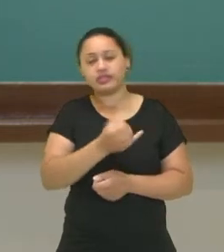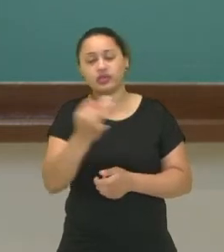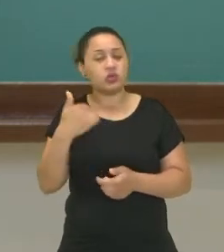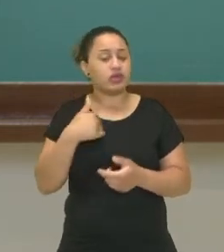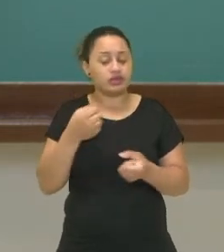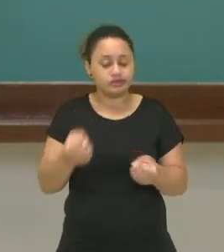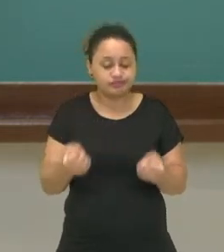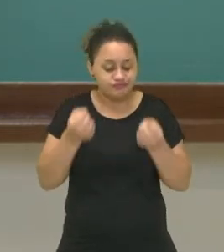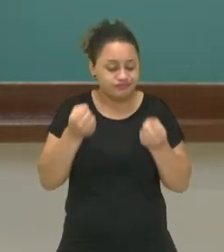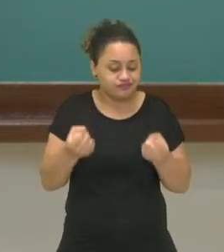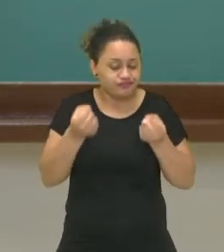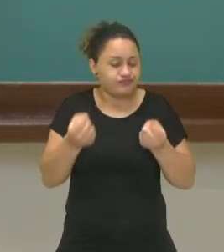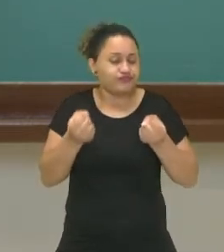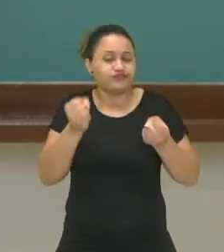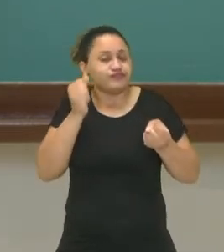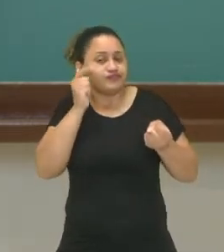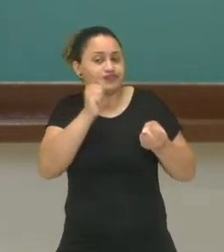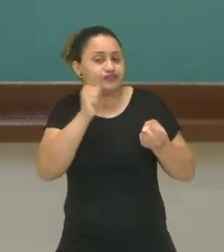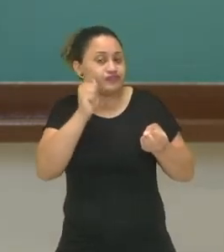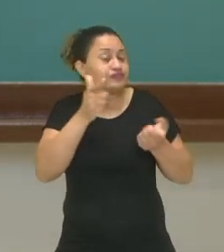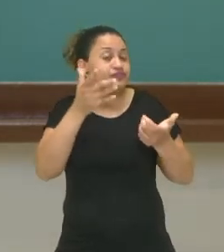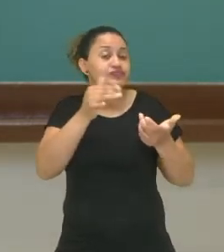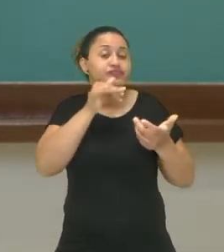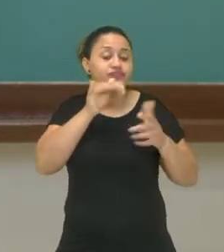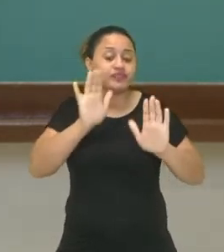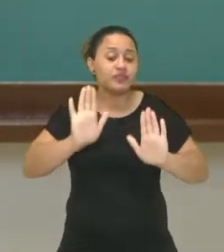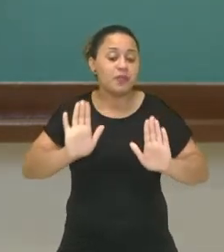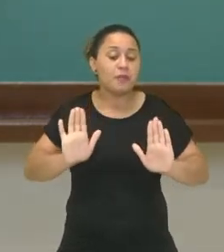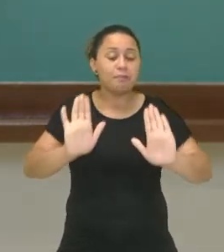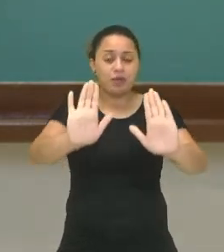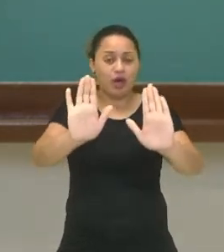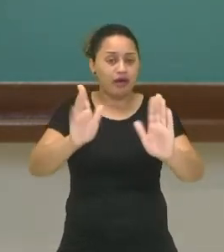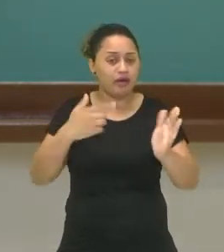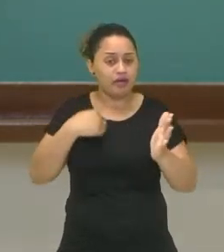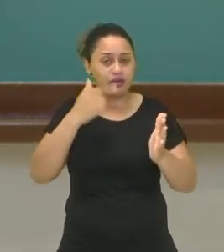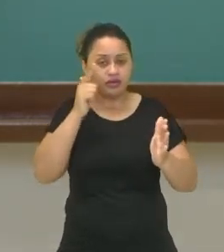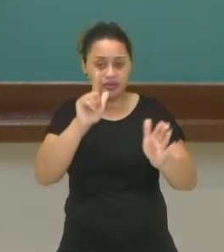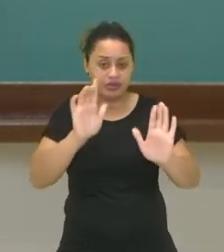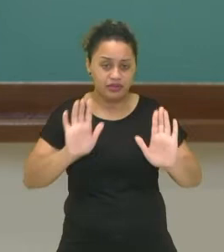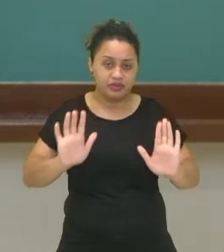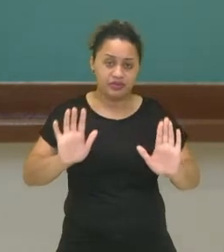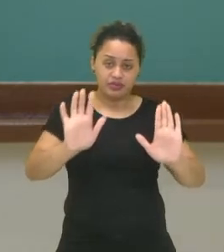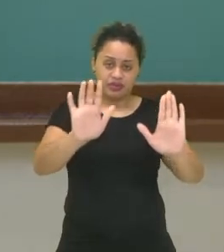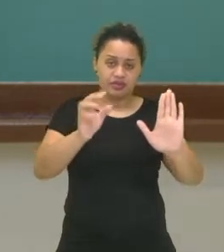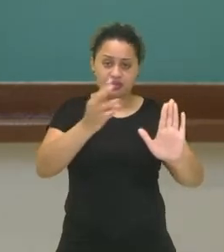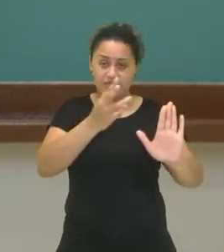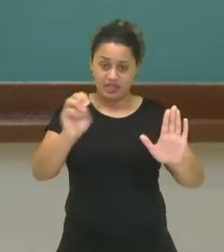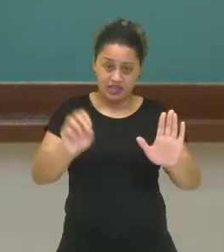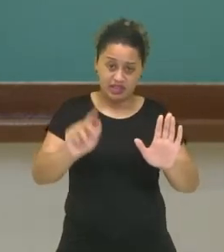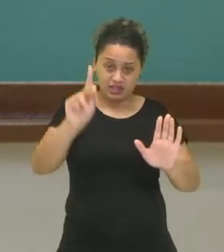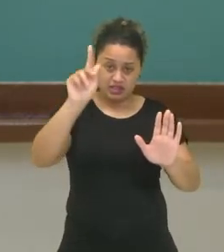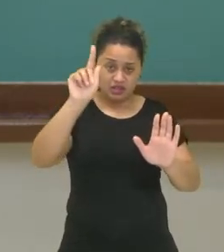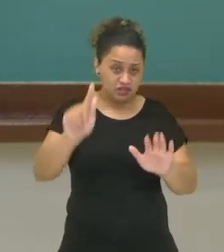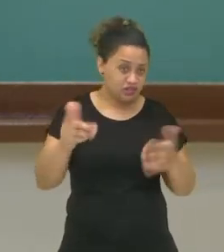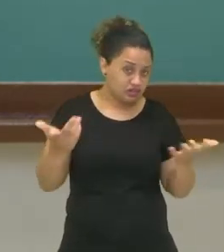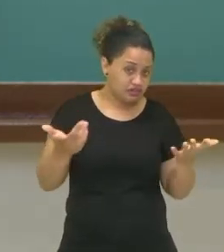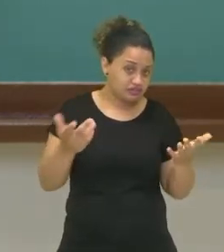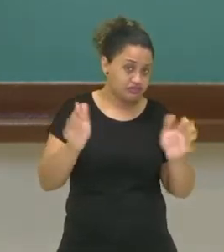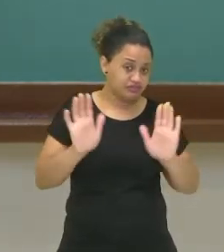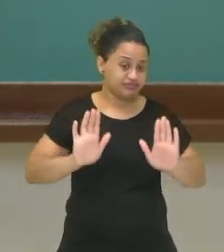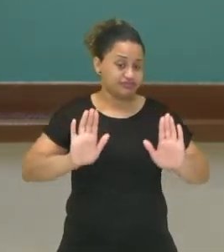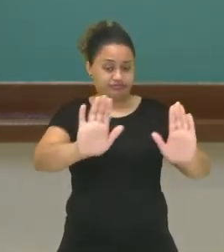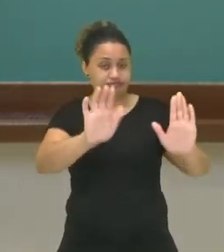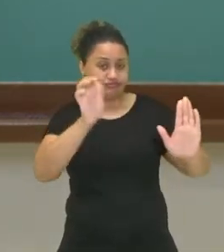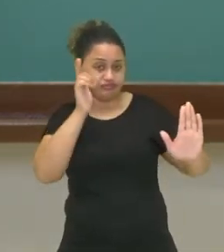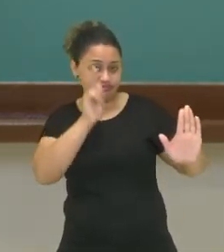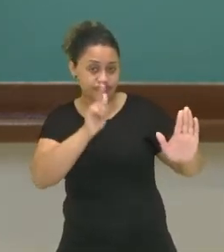eu consigo, por exemplo, empurrar? Será que eu consigo empurrar 30 quilos de carga?